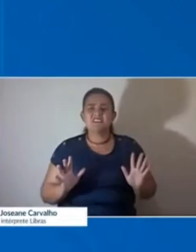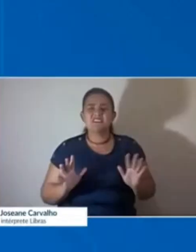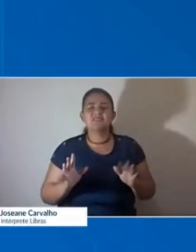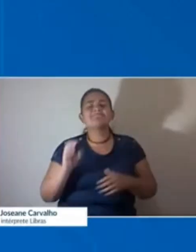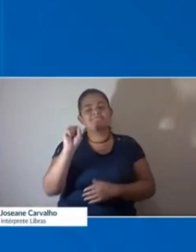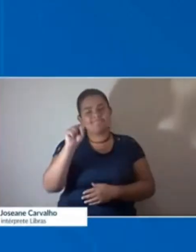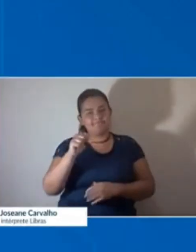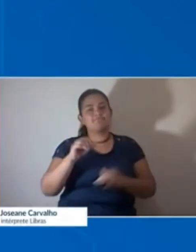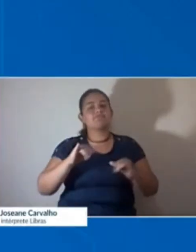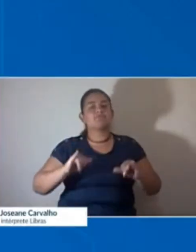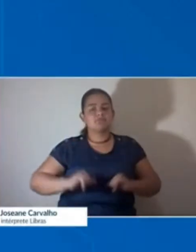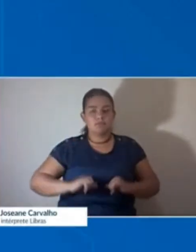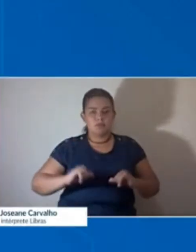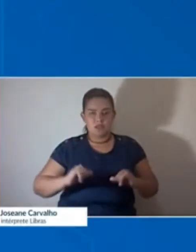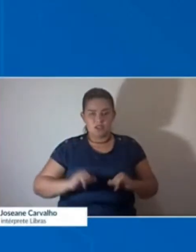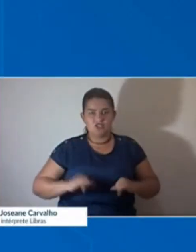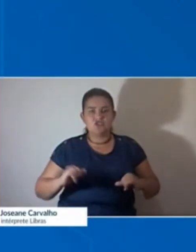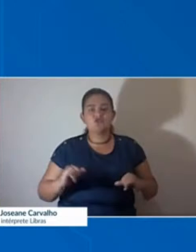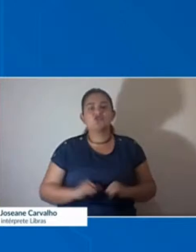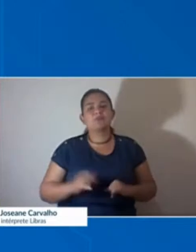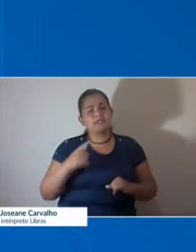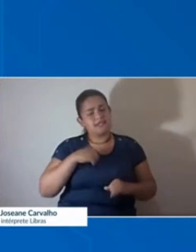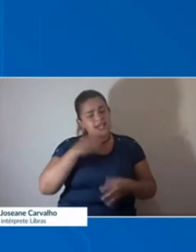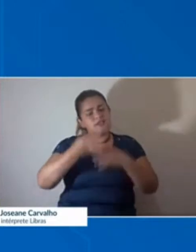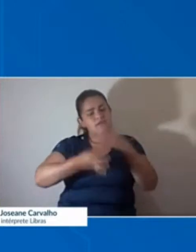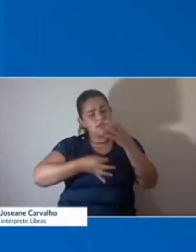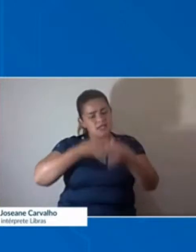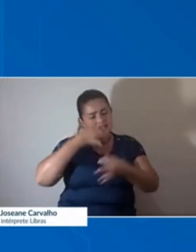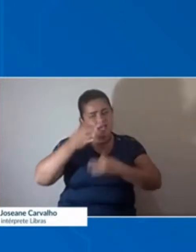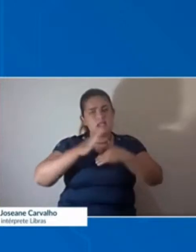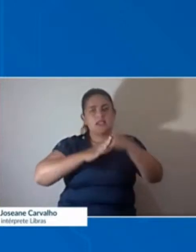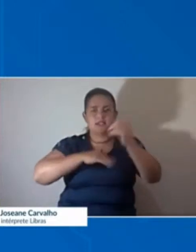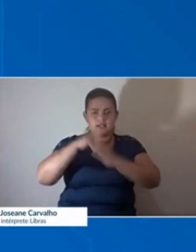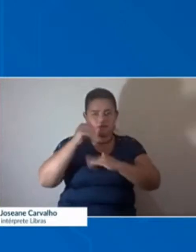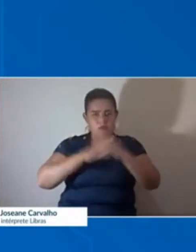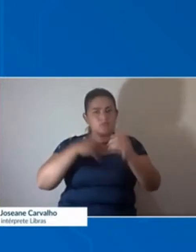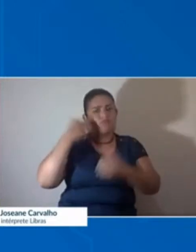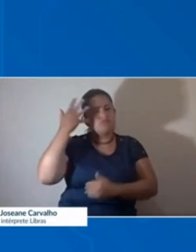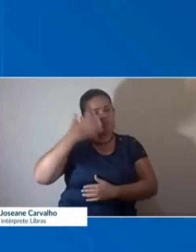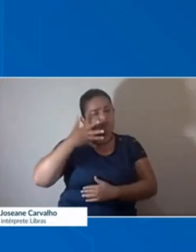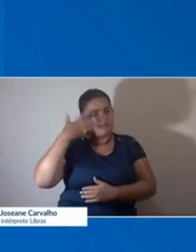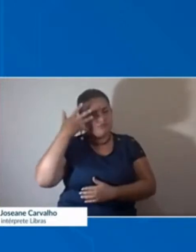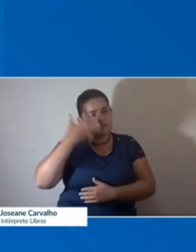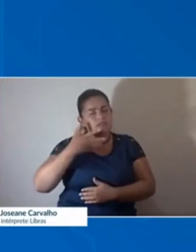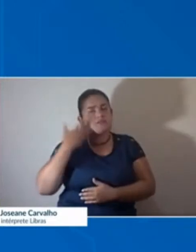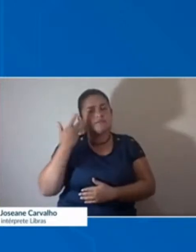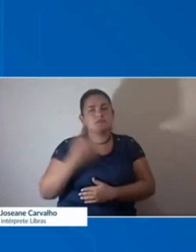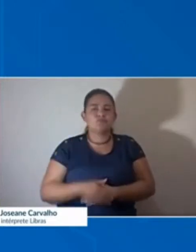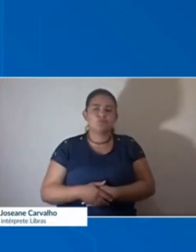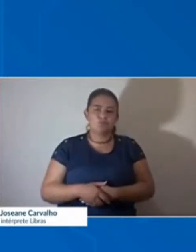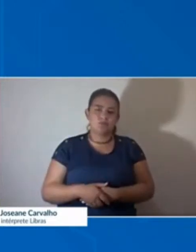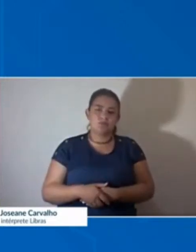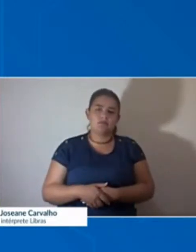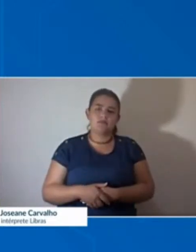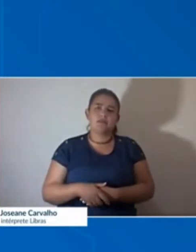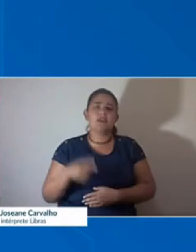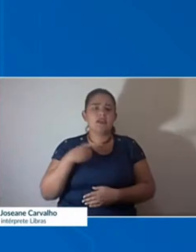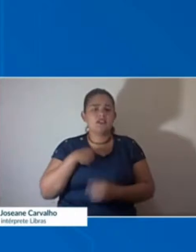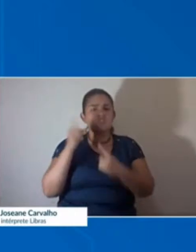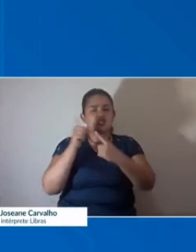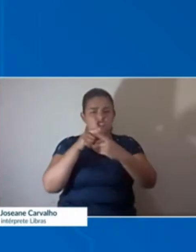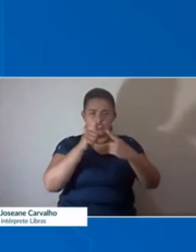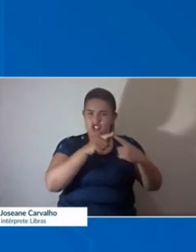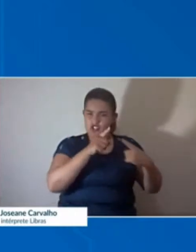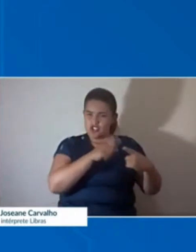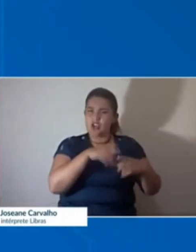relatos dessas profissionais. A partir desses coletivos que eu citei, você pode procurar e aí você vai